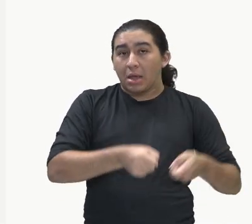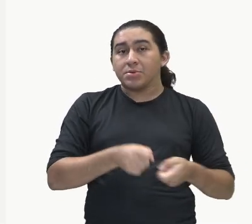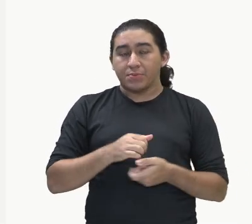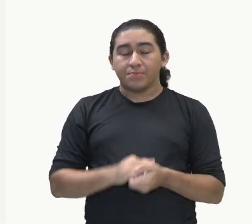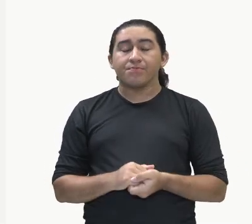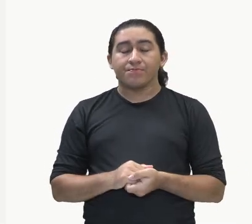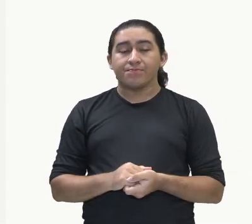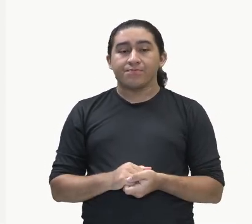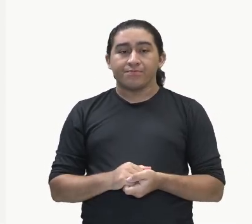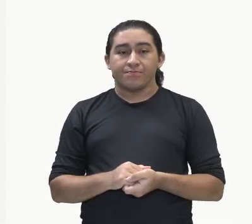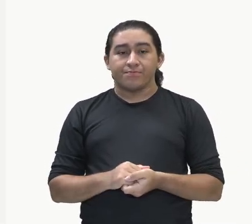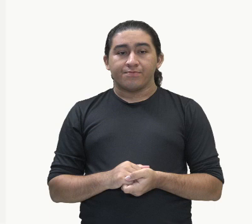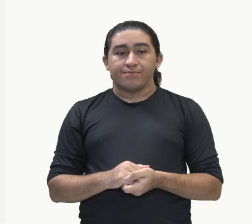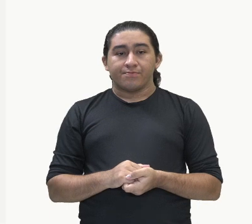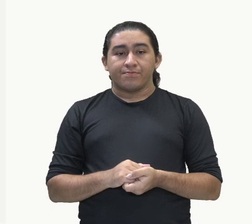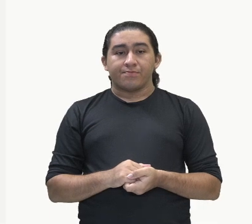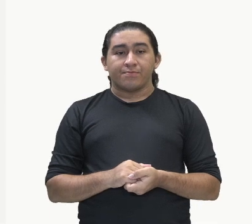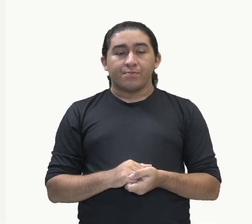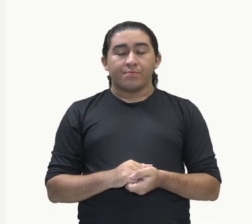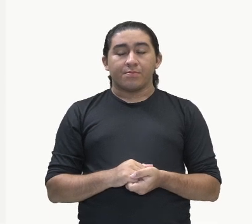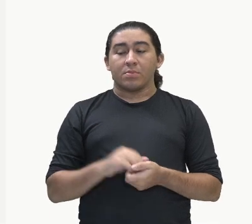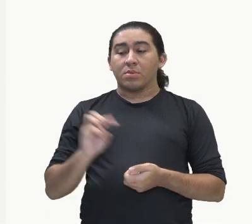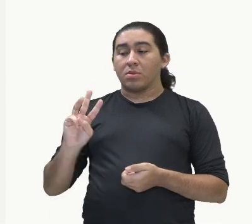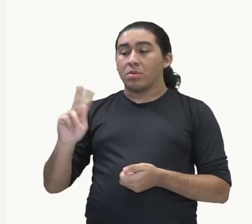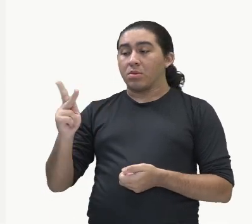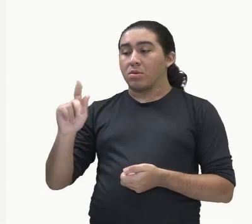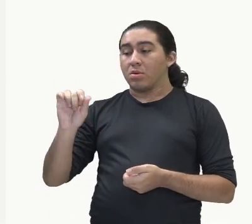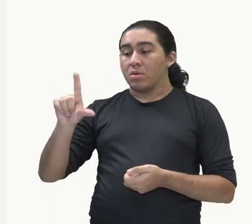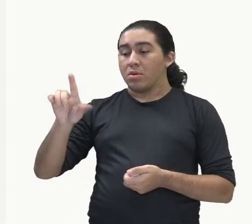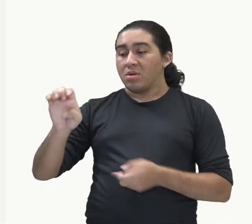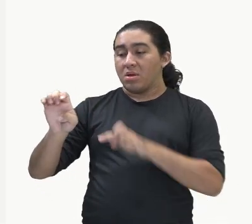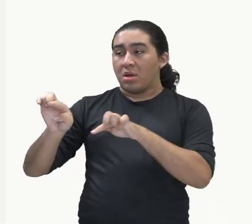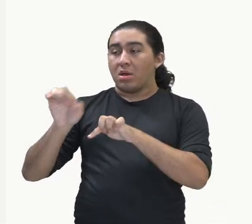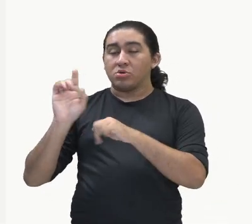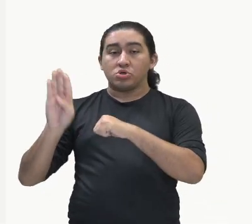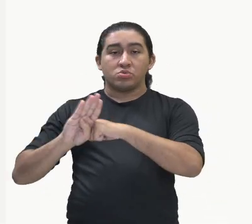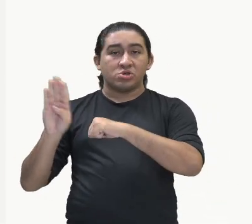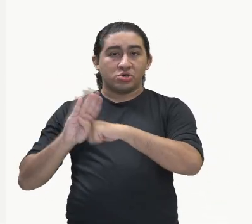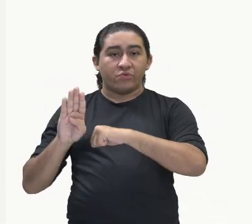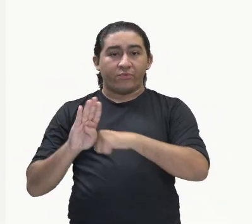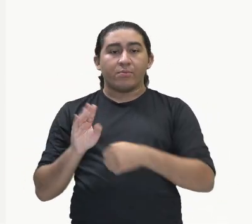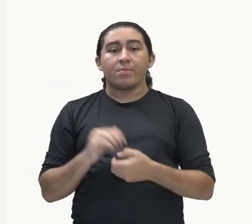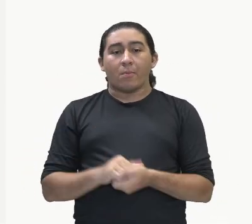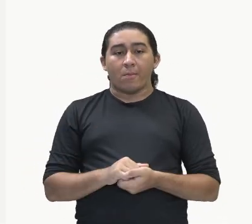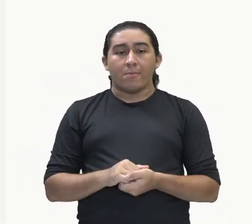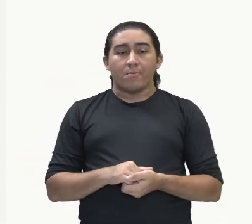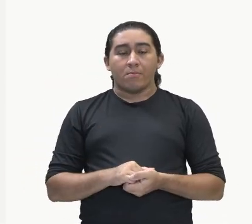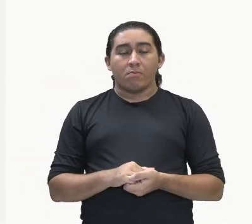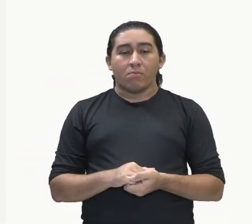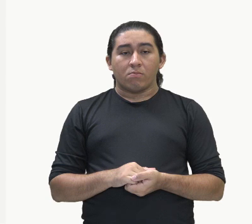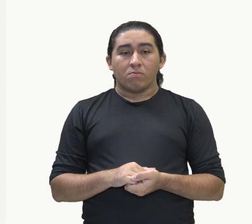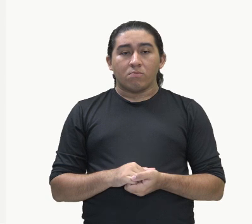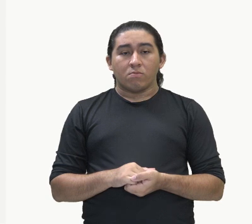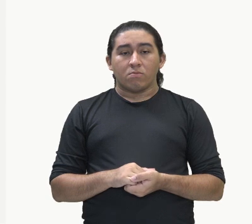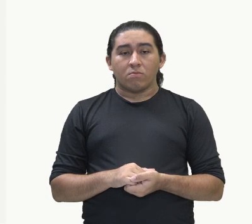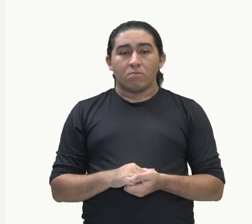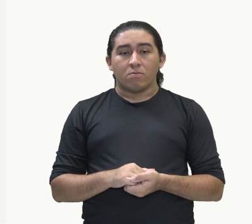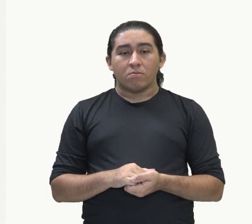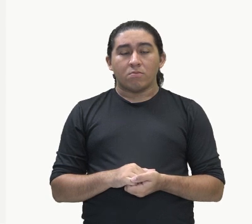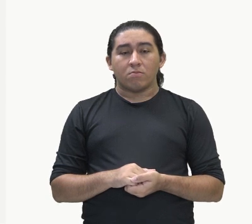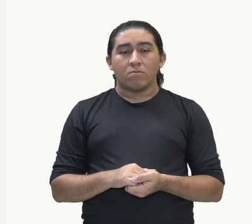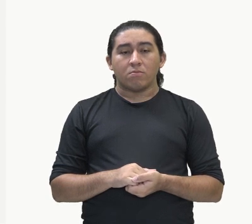Cheio, no caso a baleia, né? Qualificando a baleia, que é o nosso substantivo, noun,